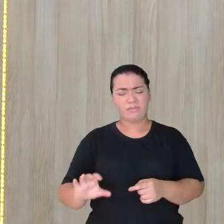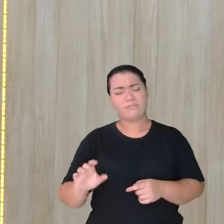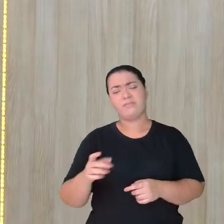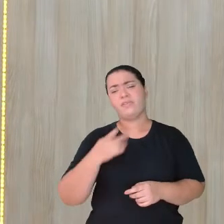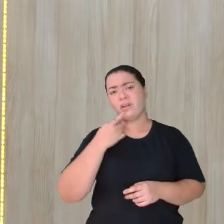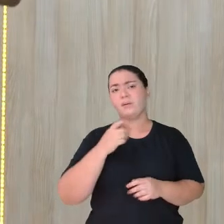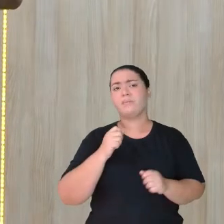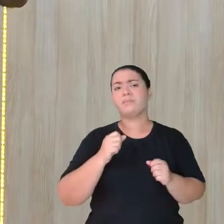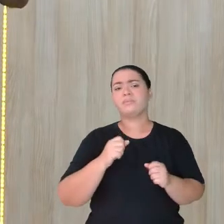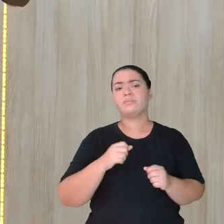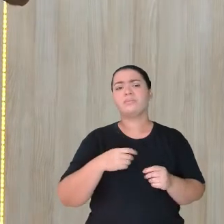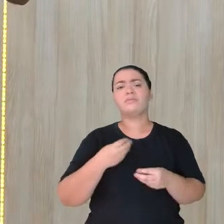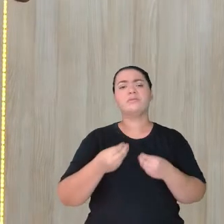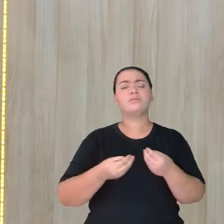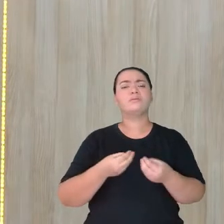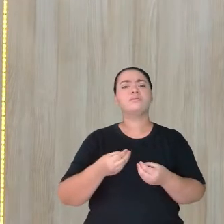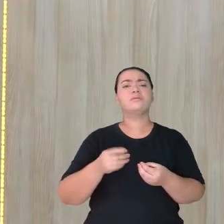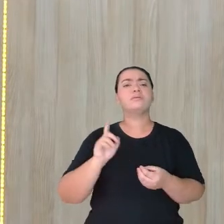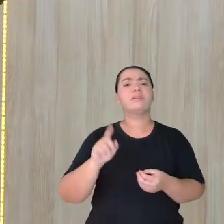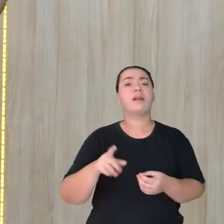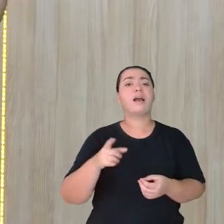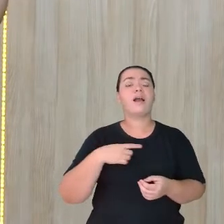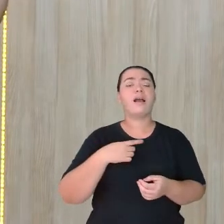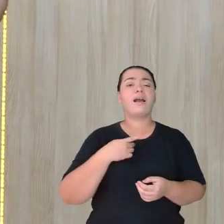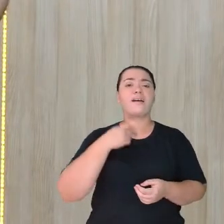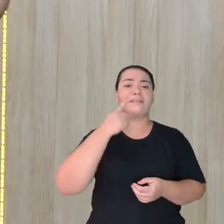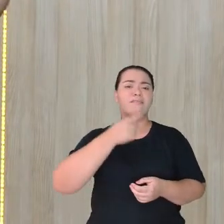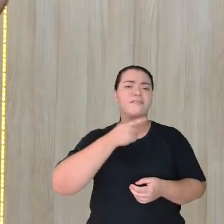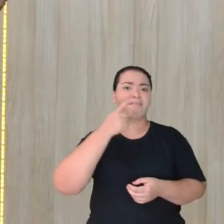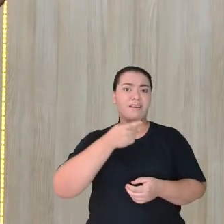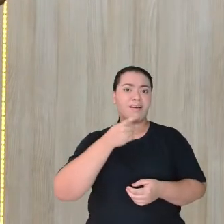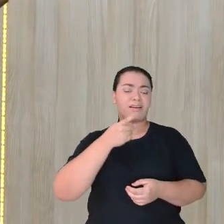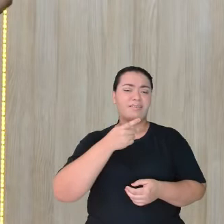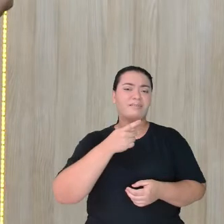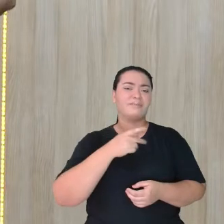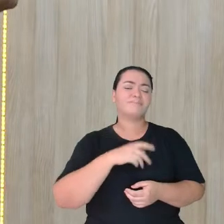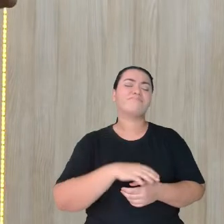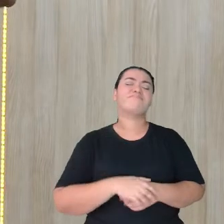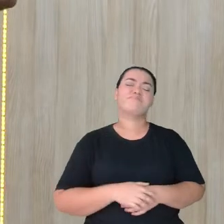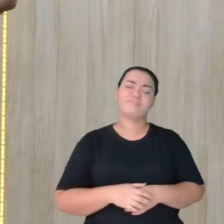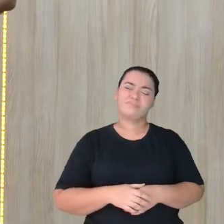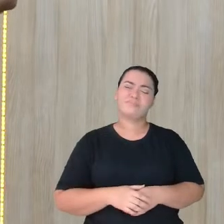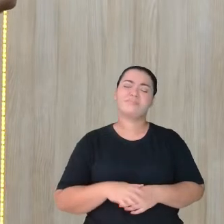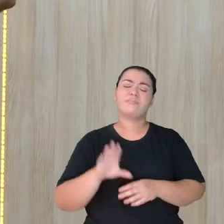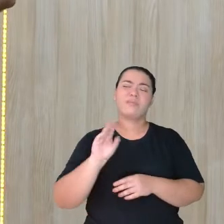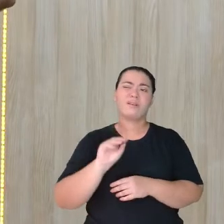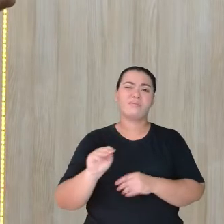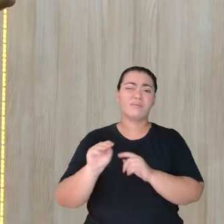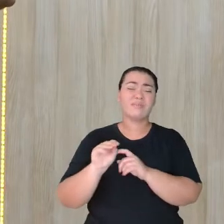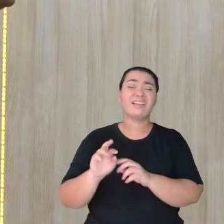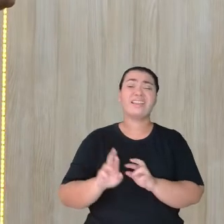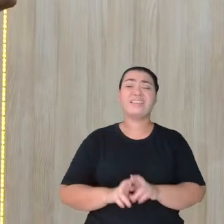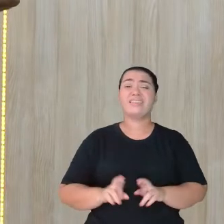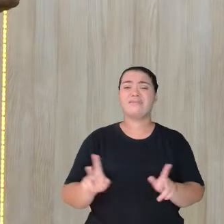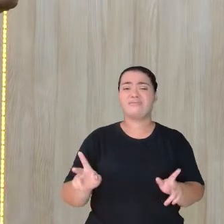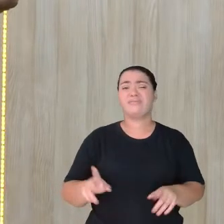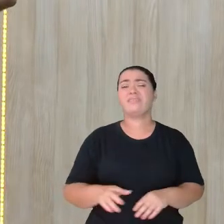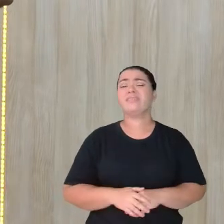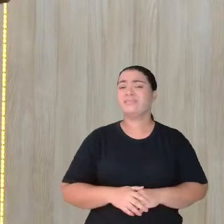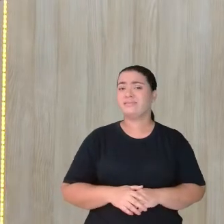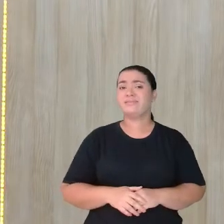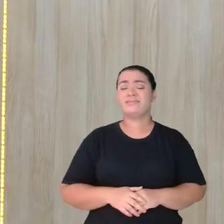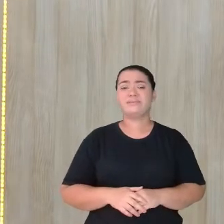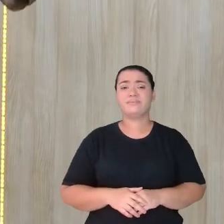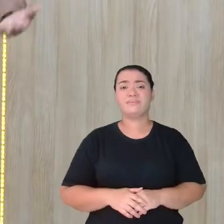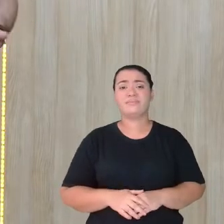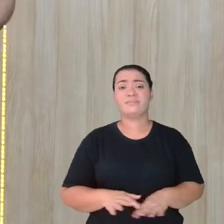aí saiu a questão da pronúncia, é muito diferente. E assim, a gente já